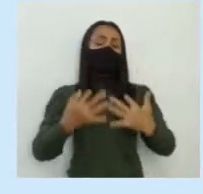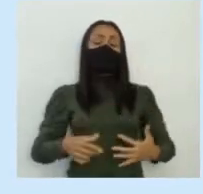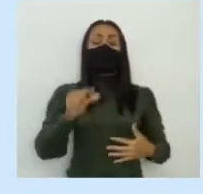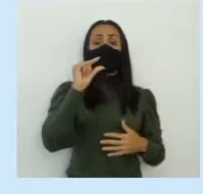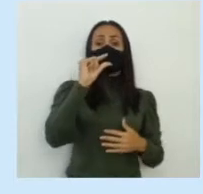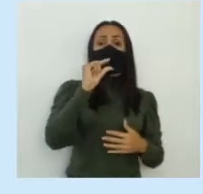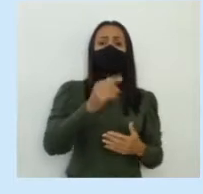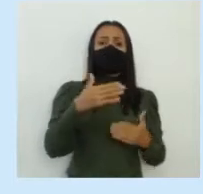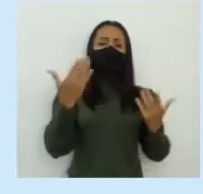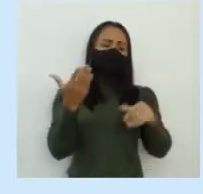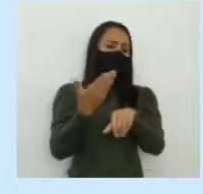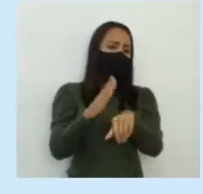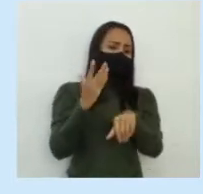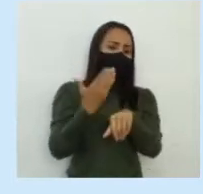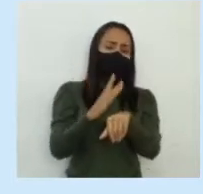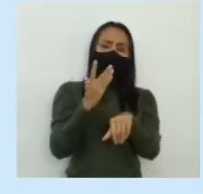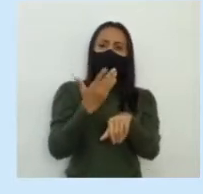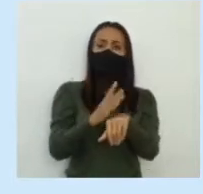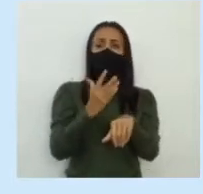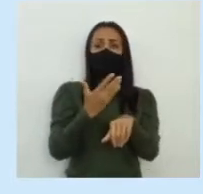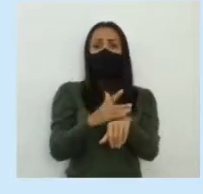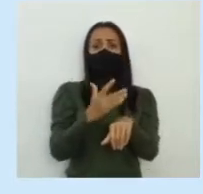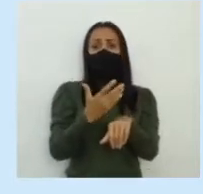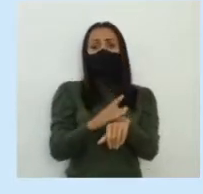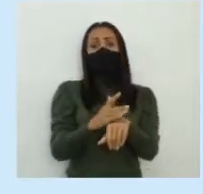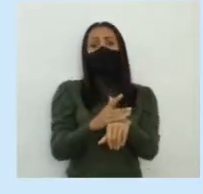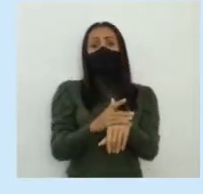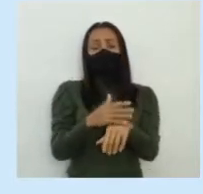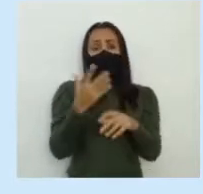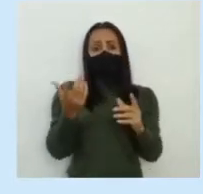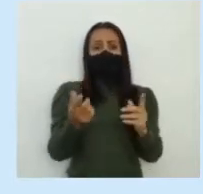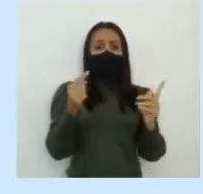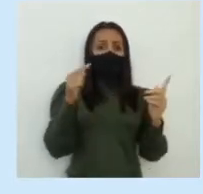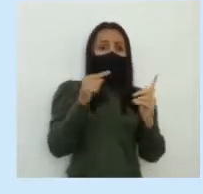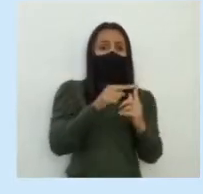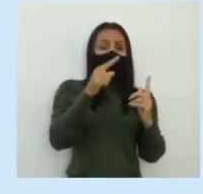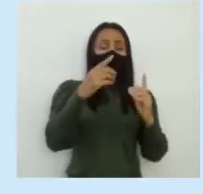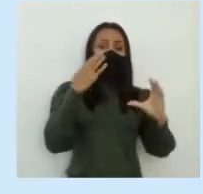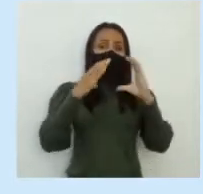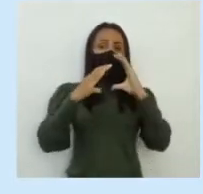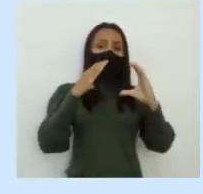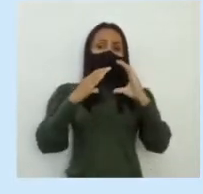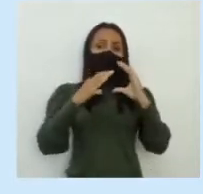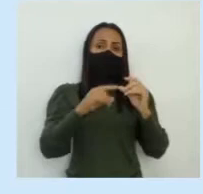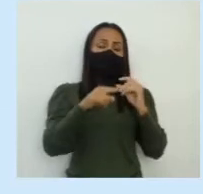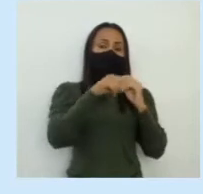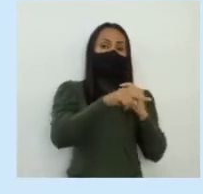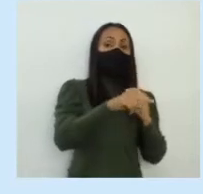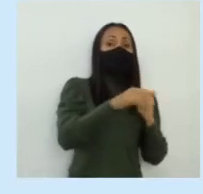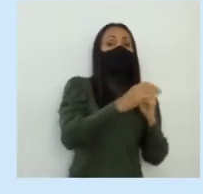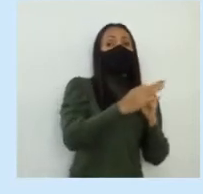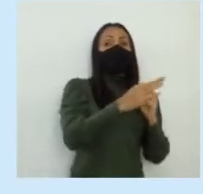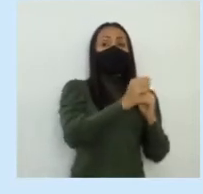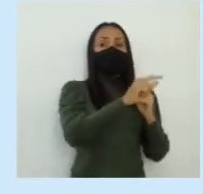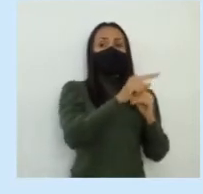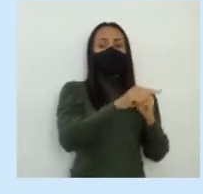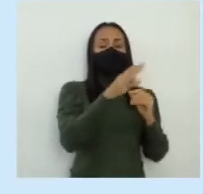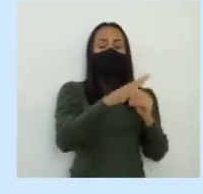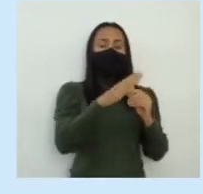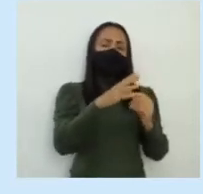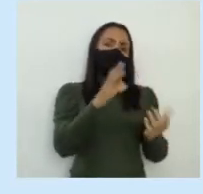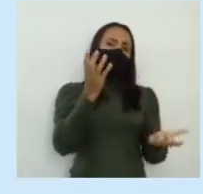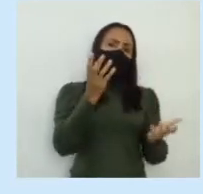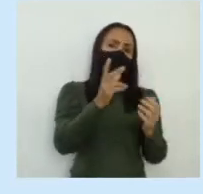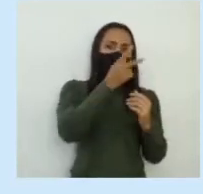sobre o treinamento, justamente voltado para a comunicação eficaz. Então, quando um funcionário ele entra,